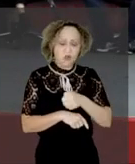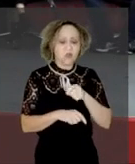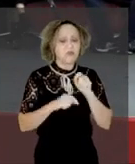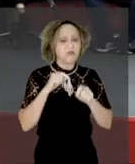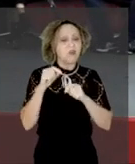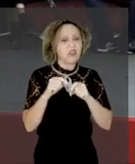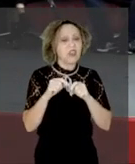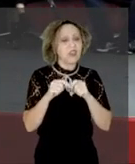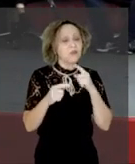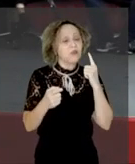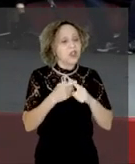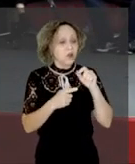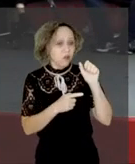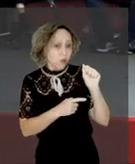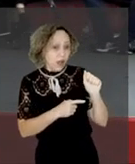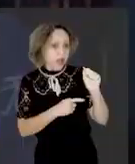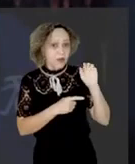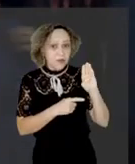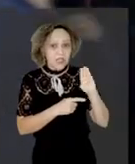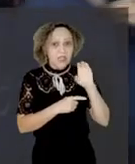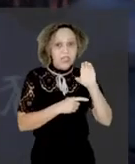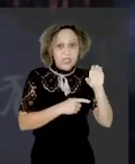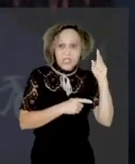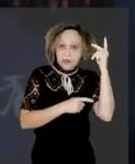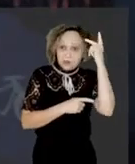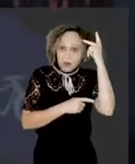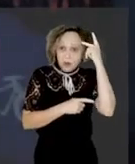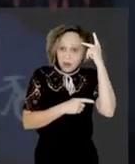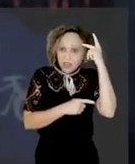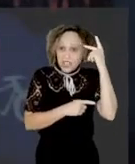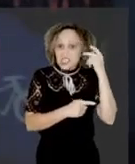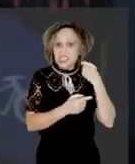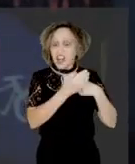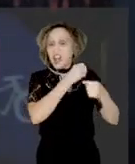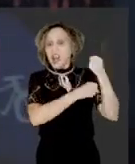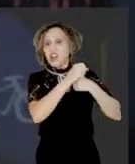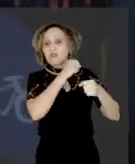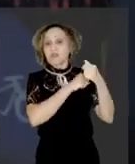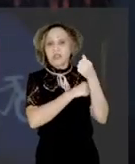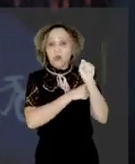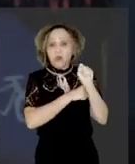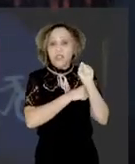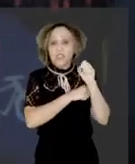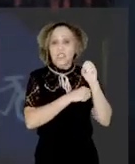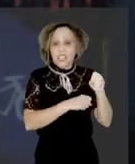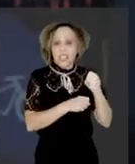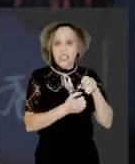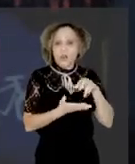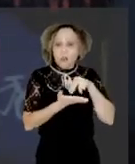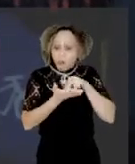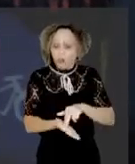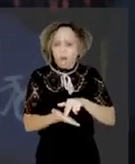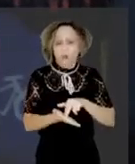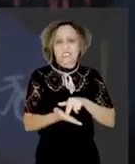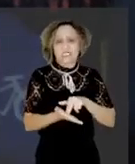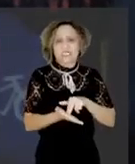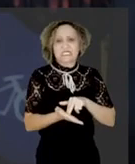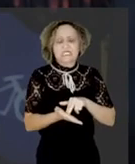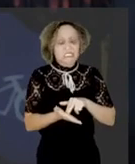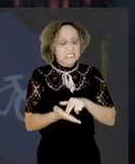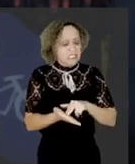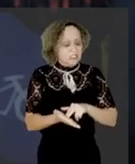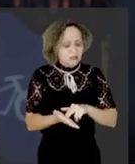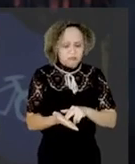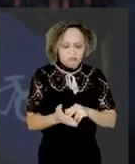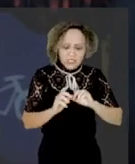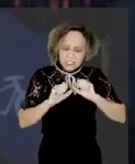é o espaço da esperança, porque nós temos Luiz Inácio Lula da Silva junto conosco. E eu não